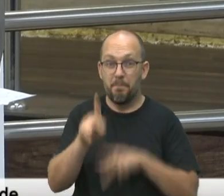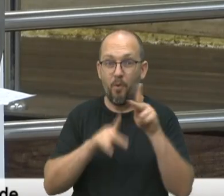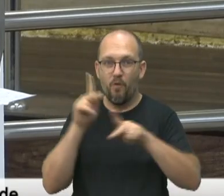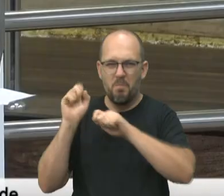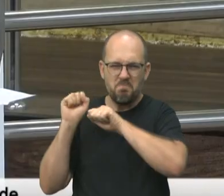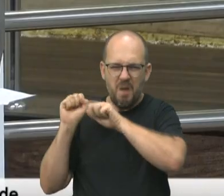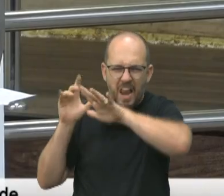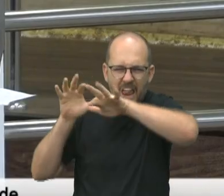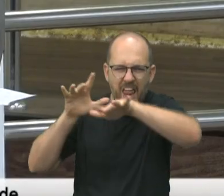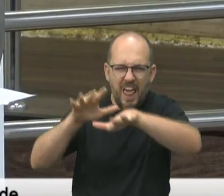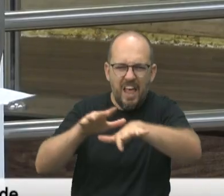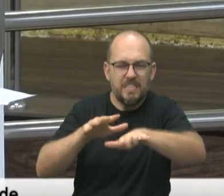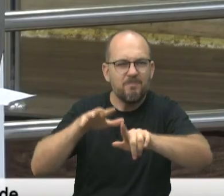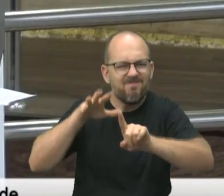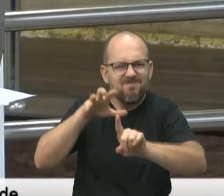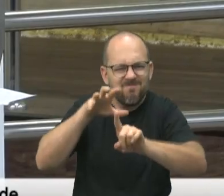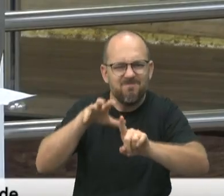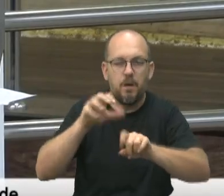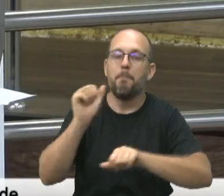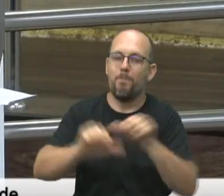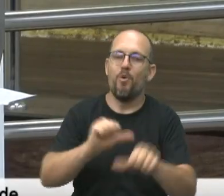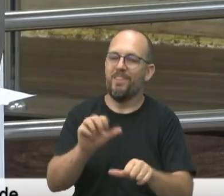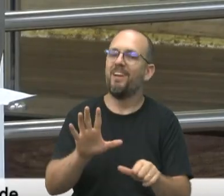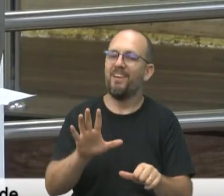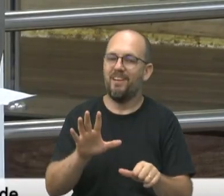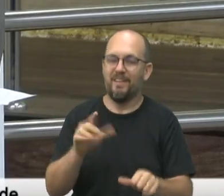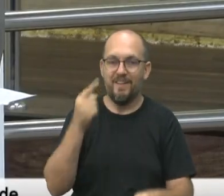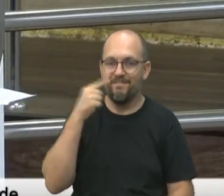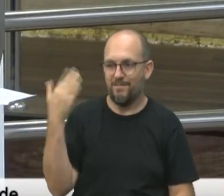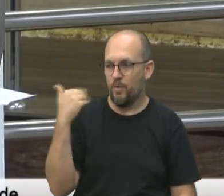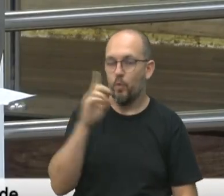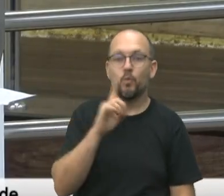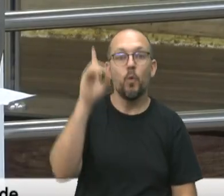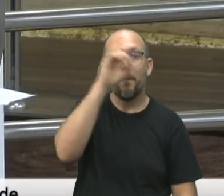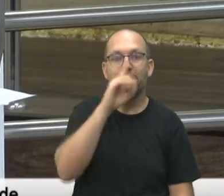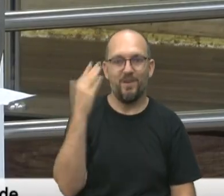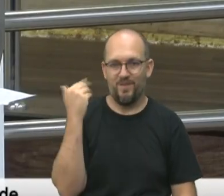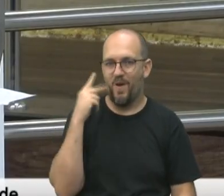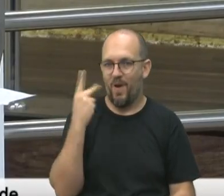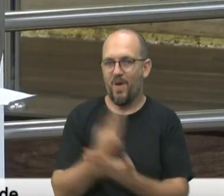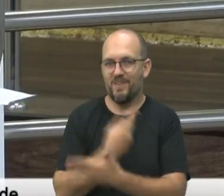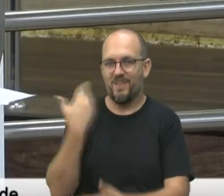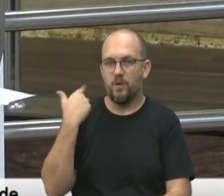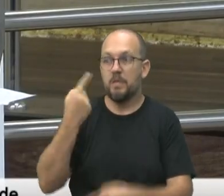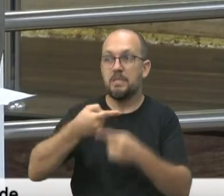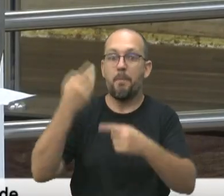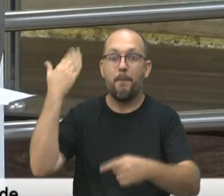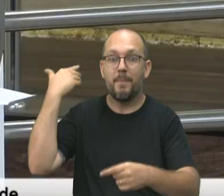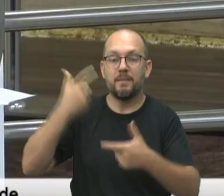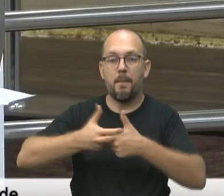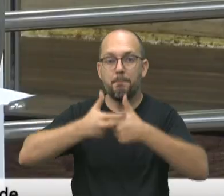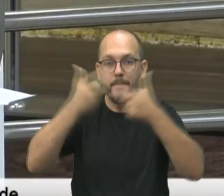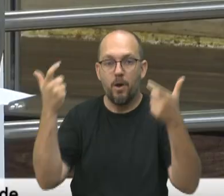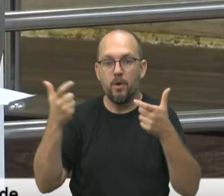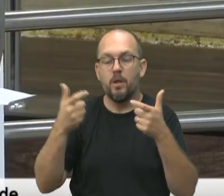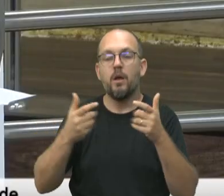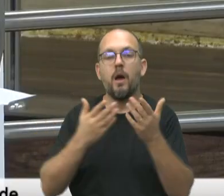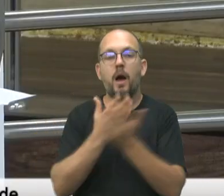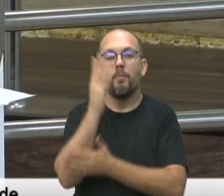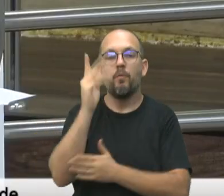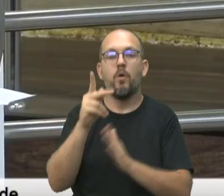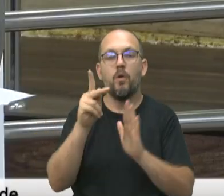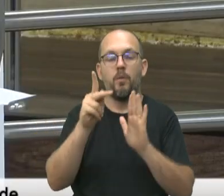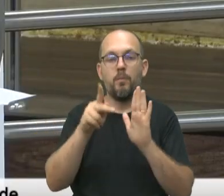gente fez nesse domingo? Vocês viram que na semana passada, por ampla maioria, foi aprovada uma proposta de emenda à